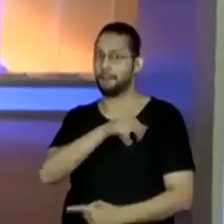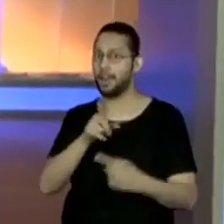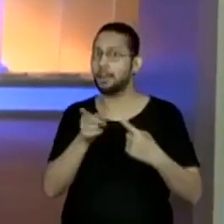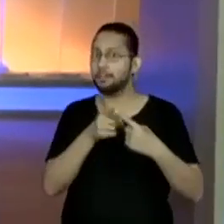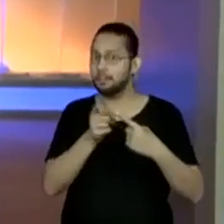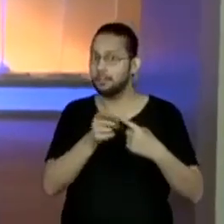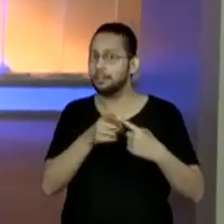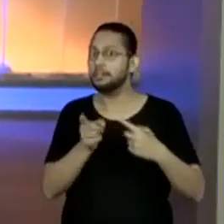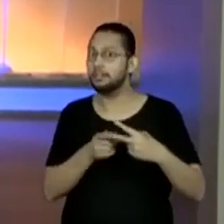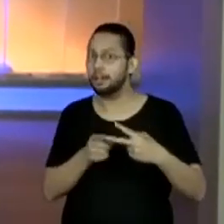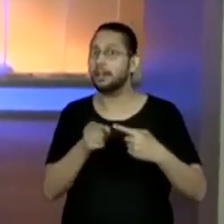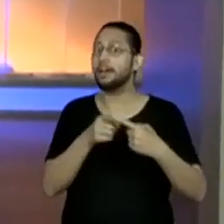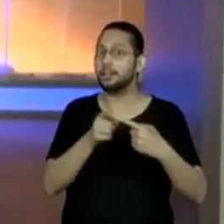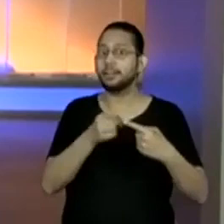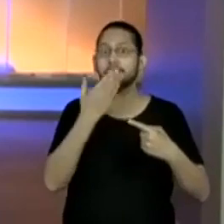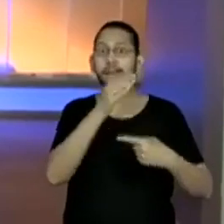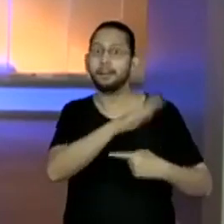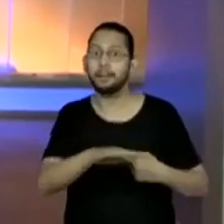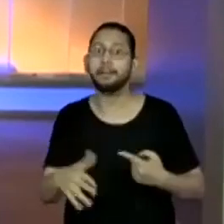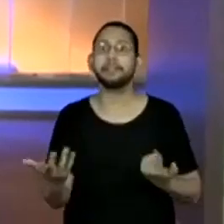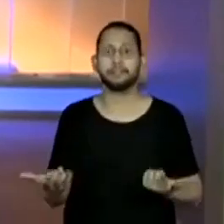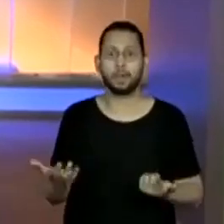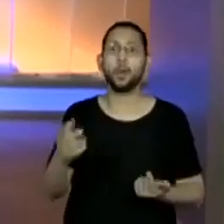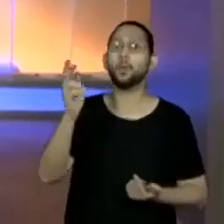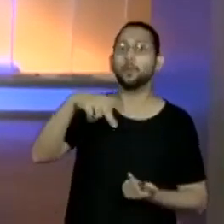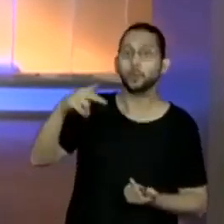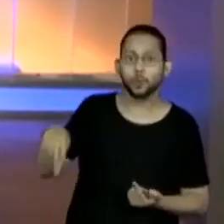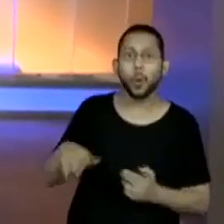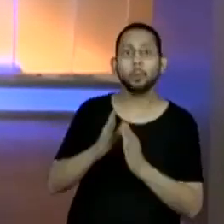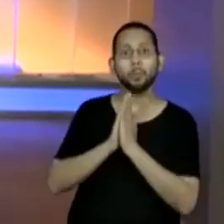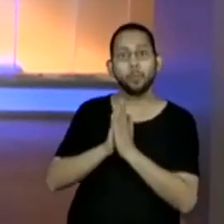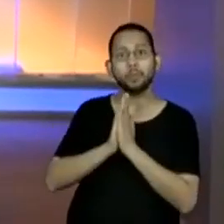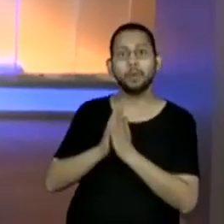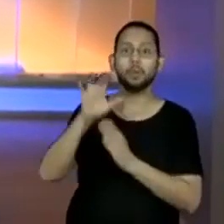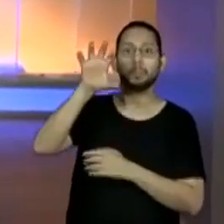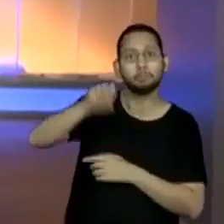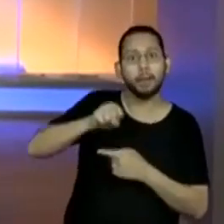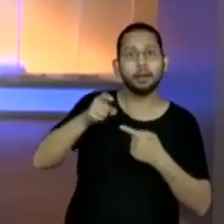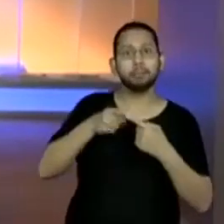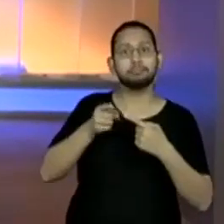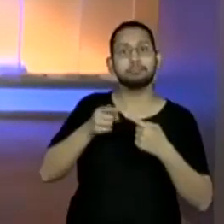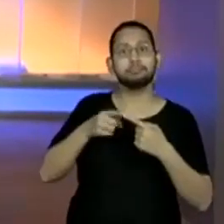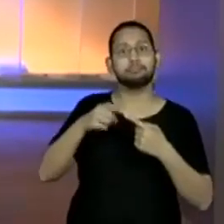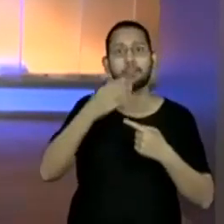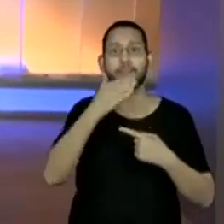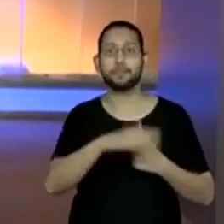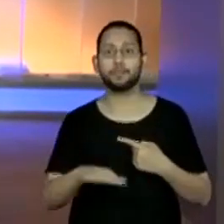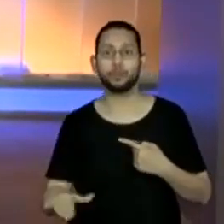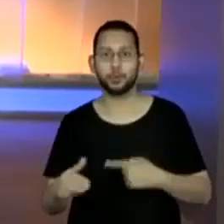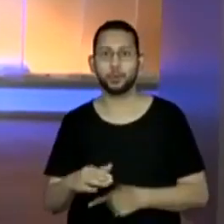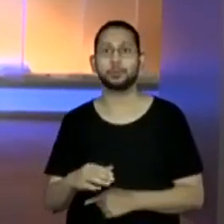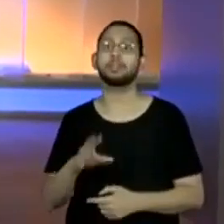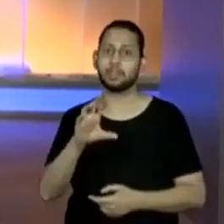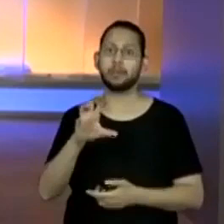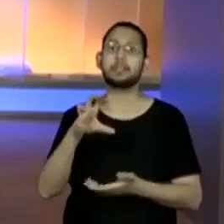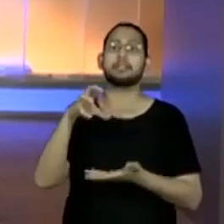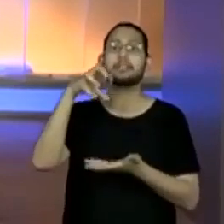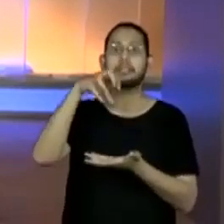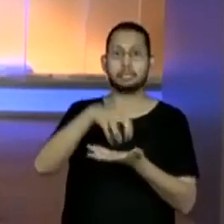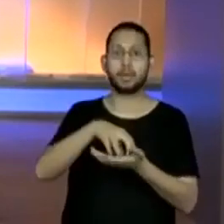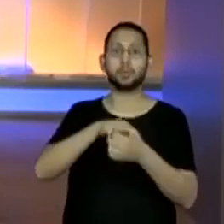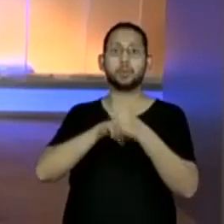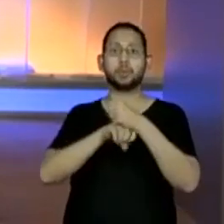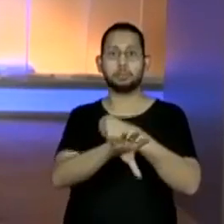só. Então, responsáveis, professores, estudantes, este é o aplicativo. Centro de Mídias